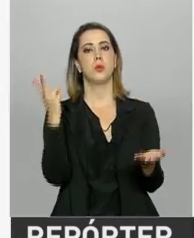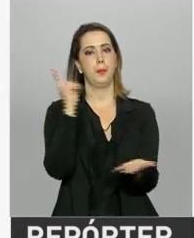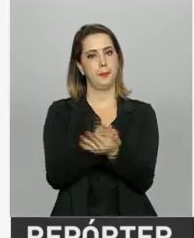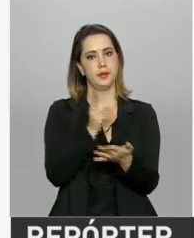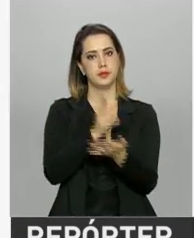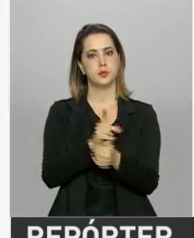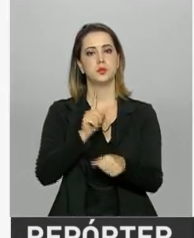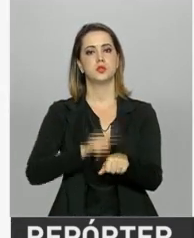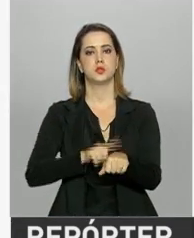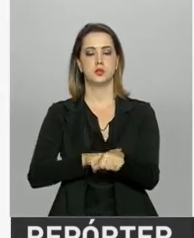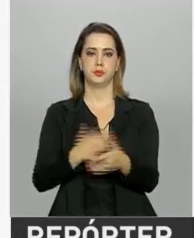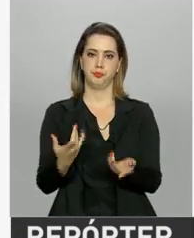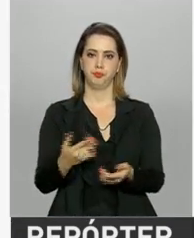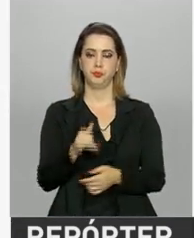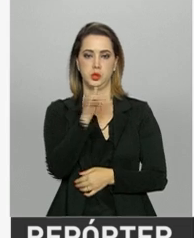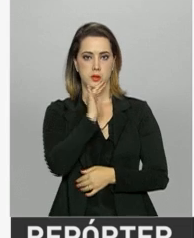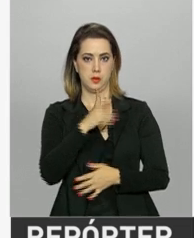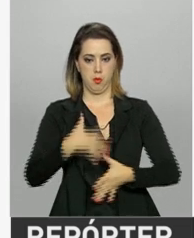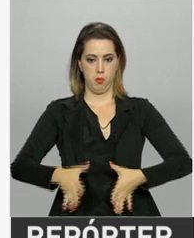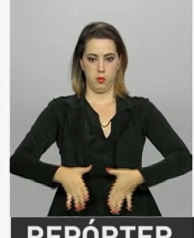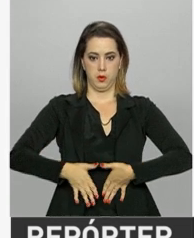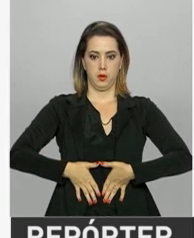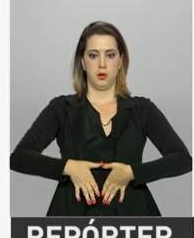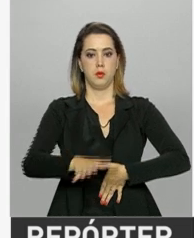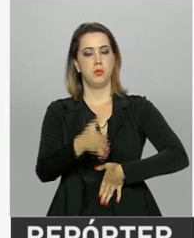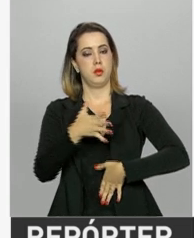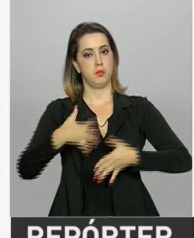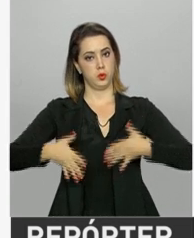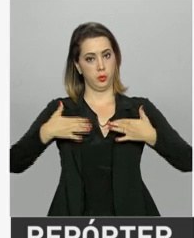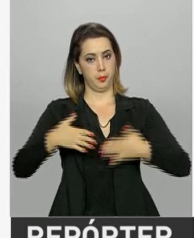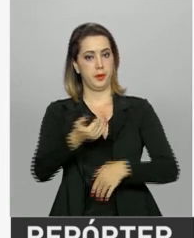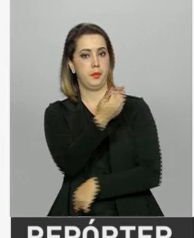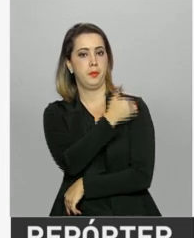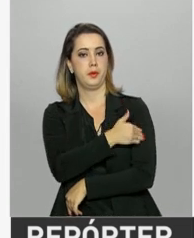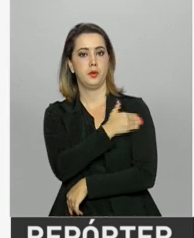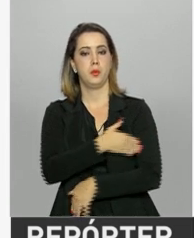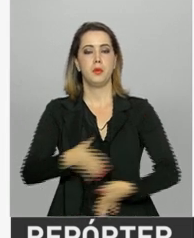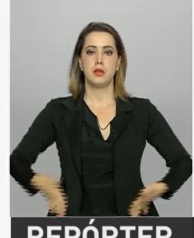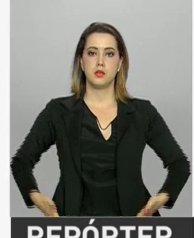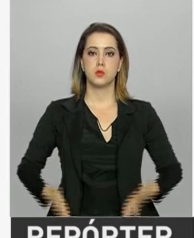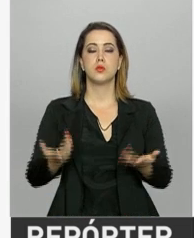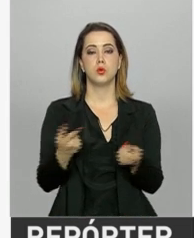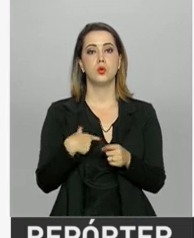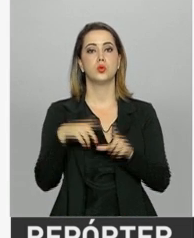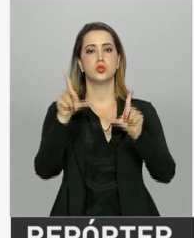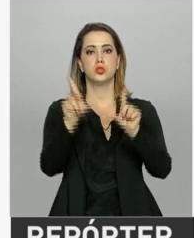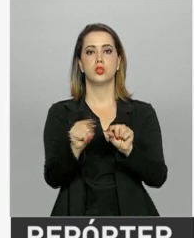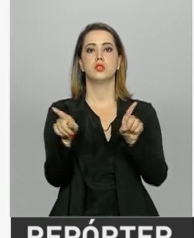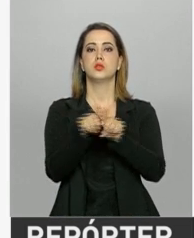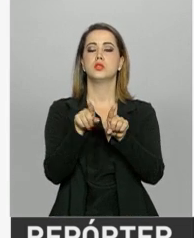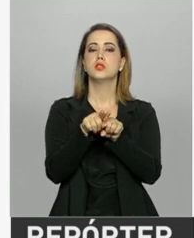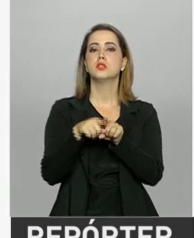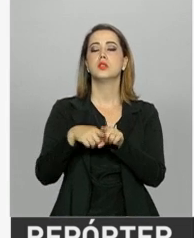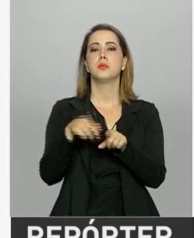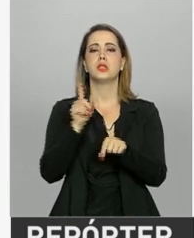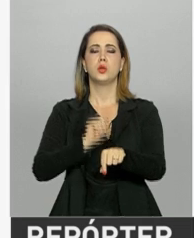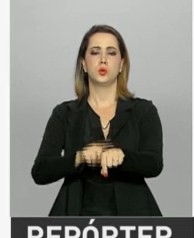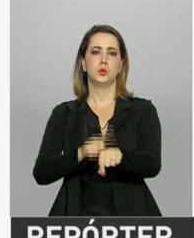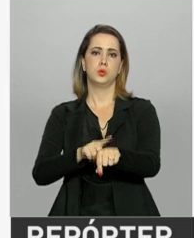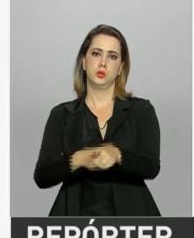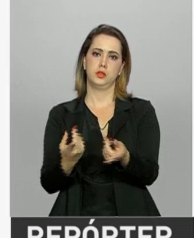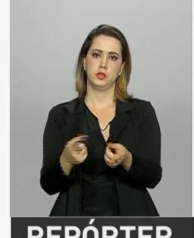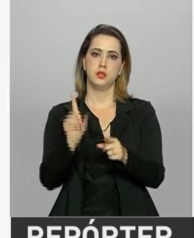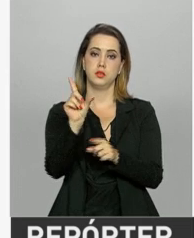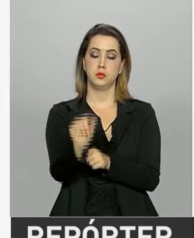a reparação do abdômen inteiro, peito, braços e coxas. A técnica reduz ainda o tempo de plástica